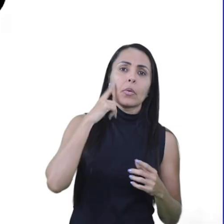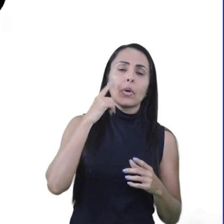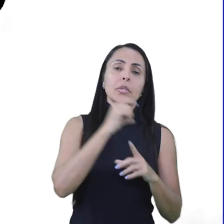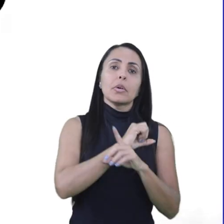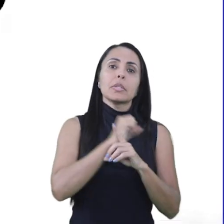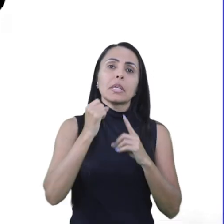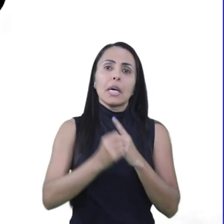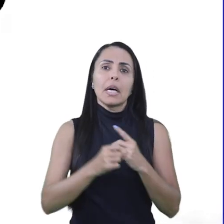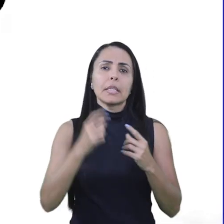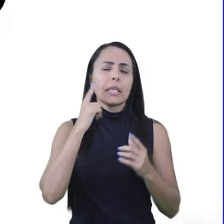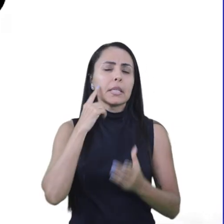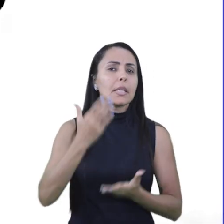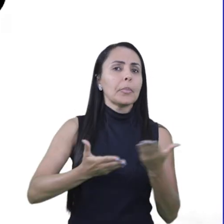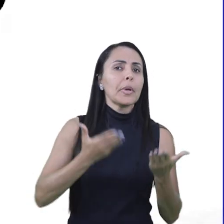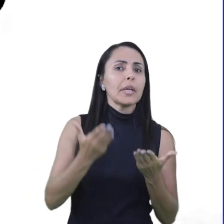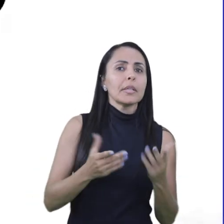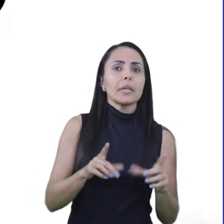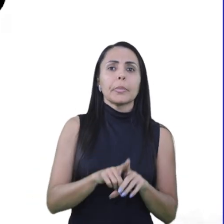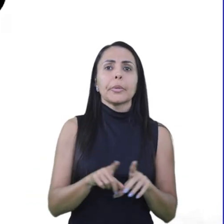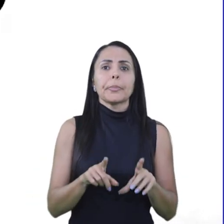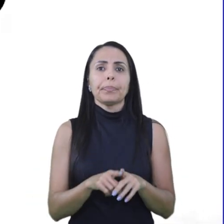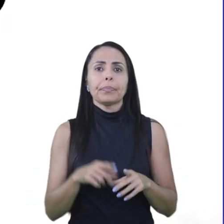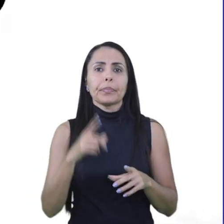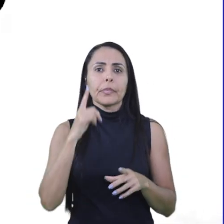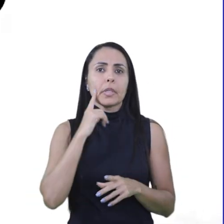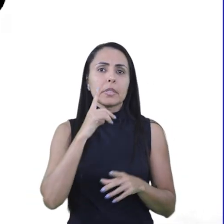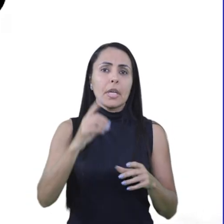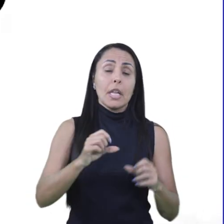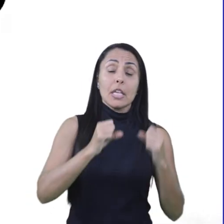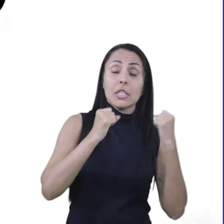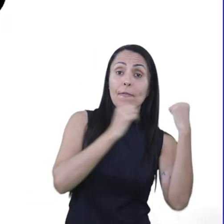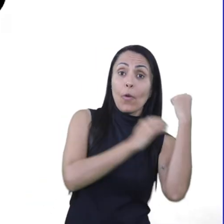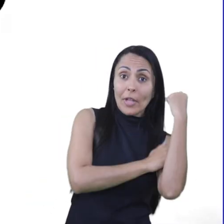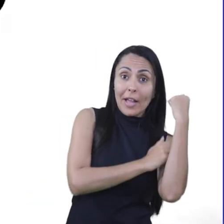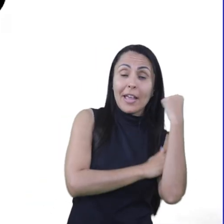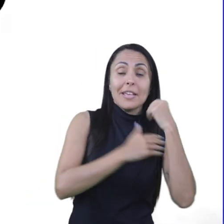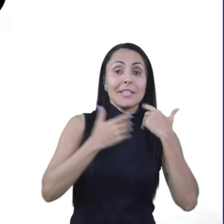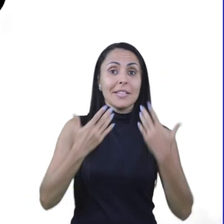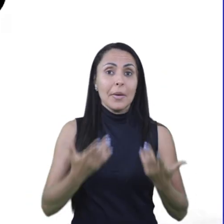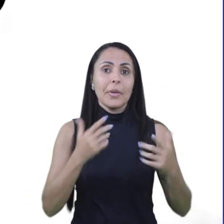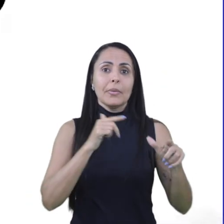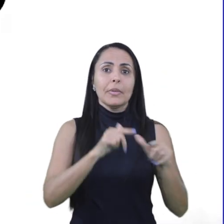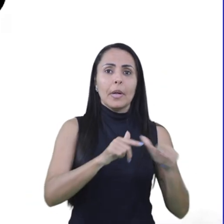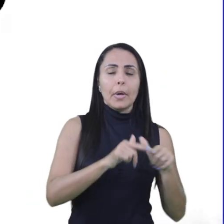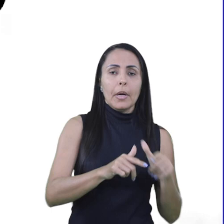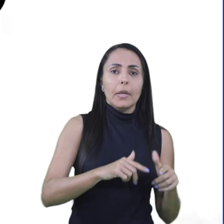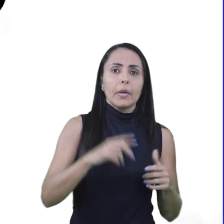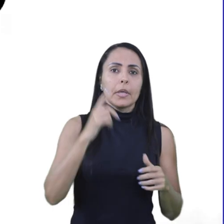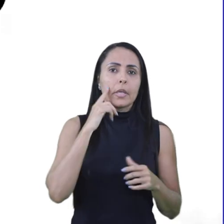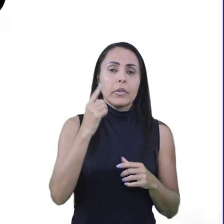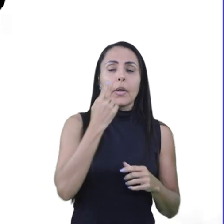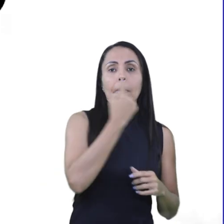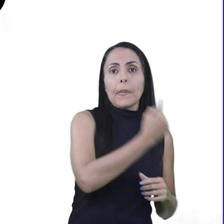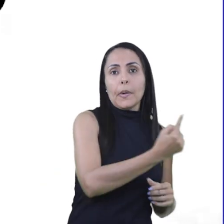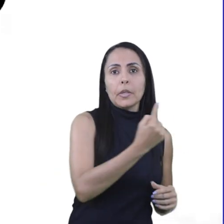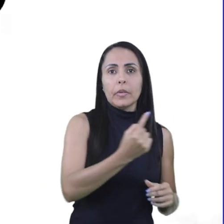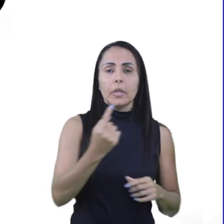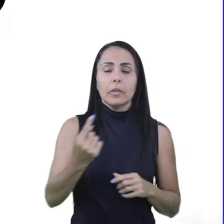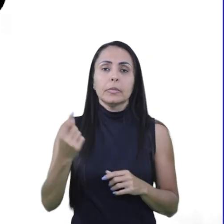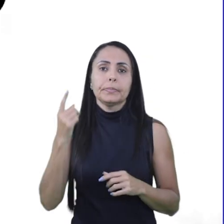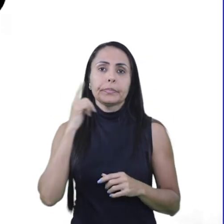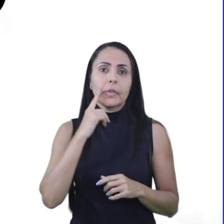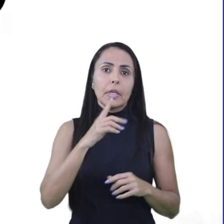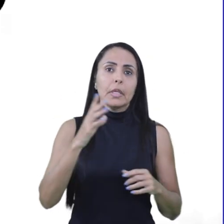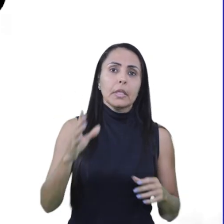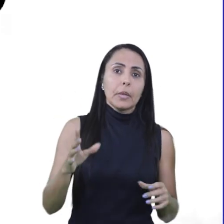sociedade e através dela que a sociedade ela se fortalece. O trabalho, mesmo que ele seja individual, ele